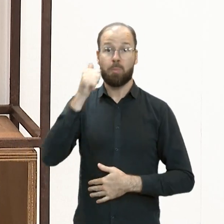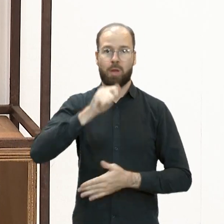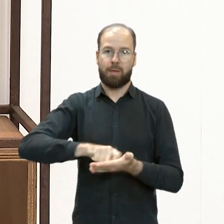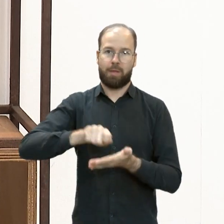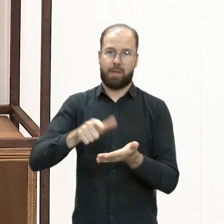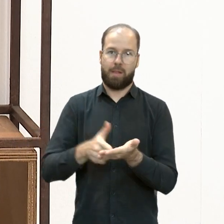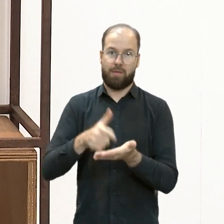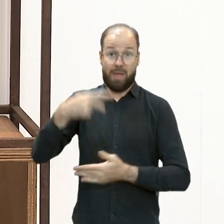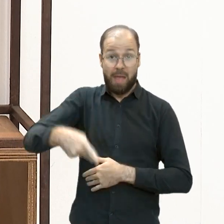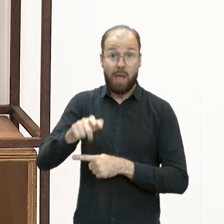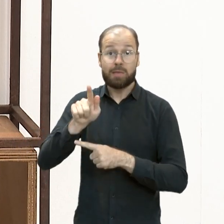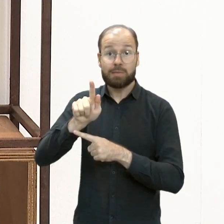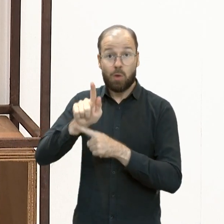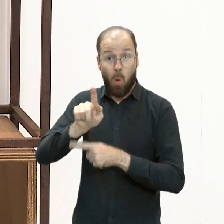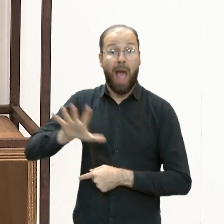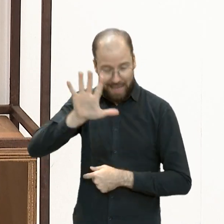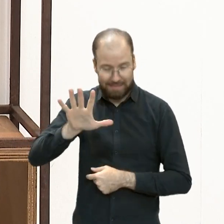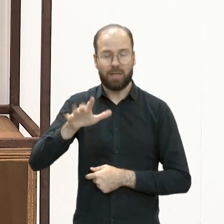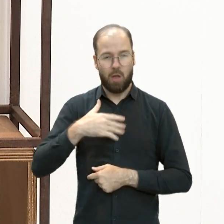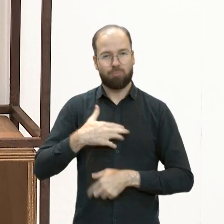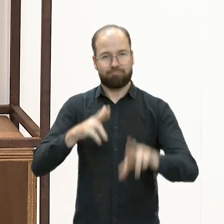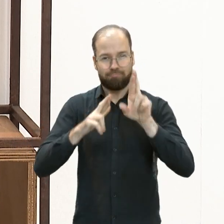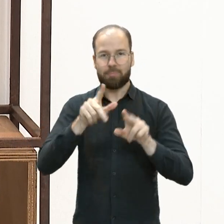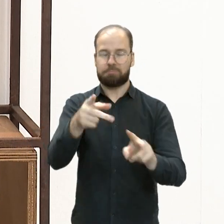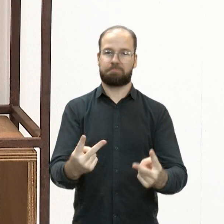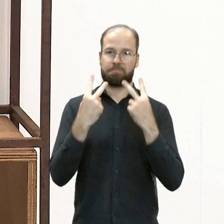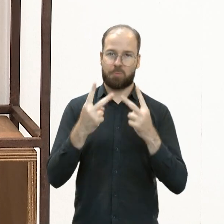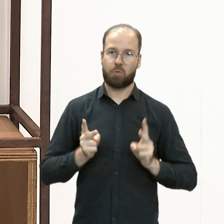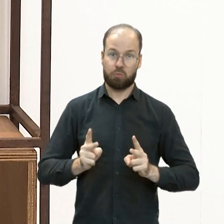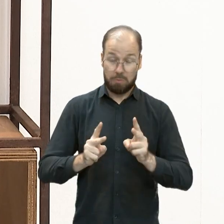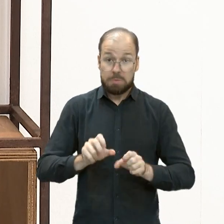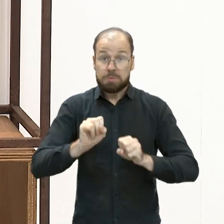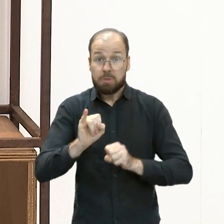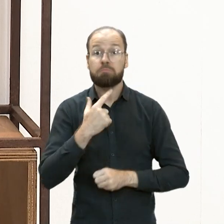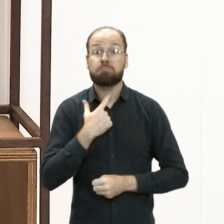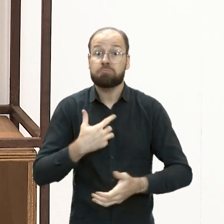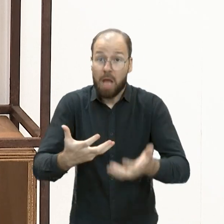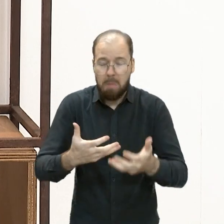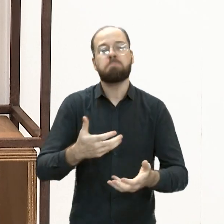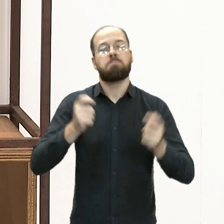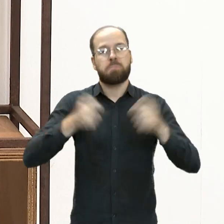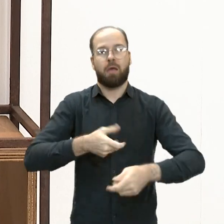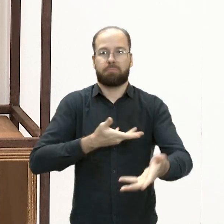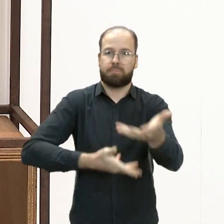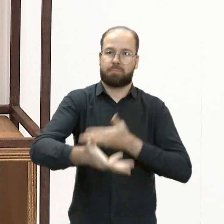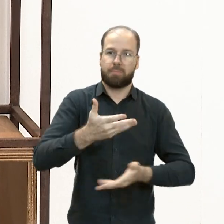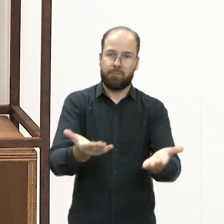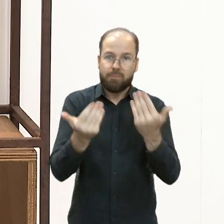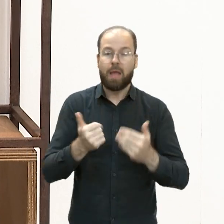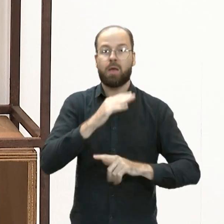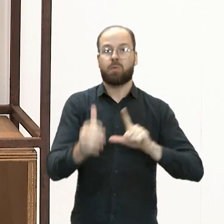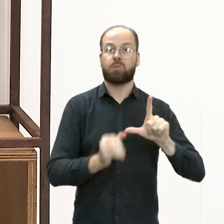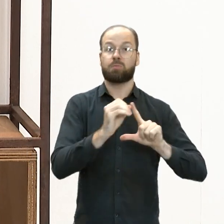Goiás. Espero que você continue com a gente e, se quiser também, faça a sua interação com o Mundo UFG por meio das